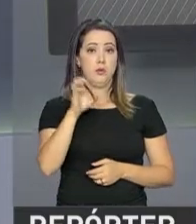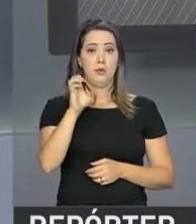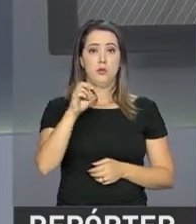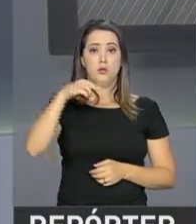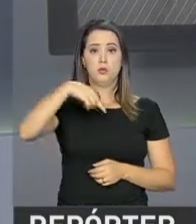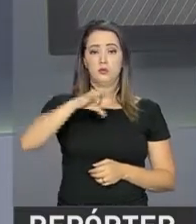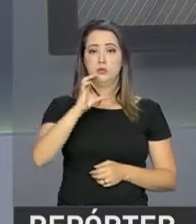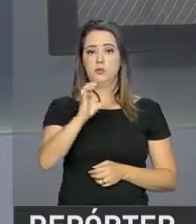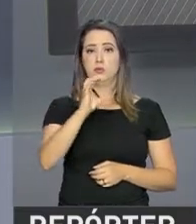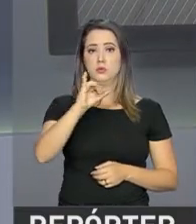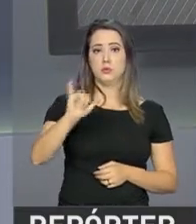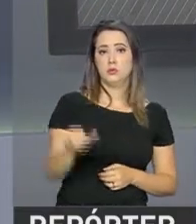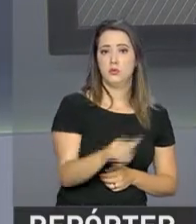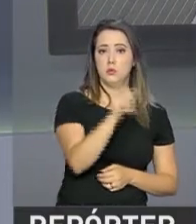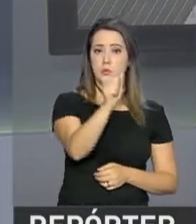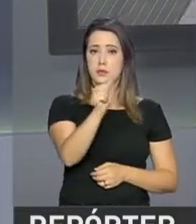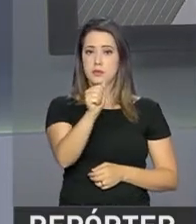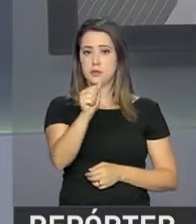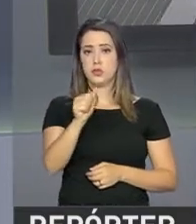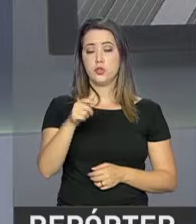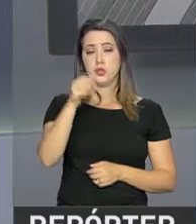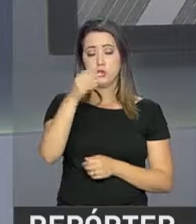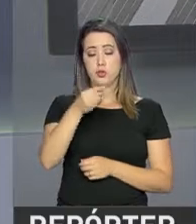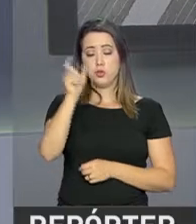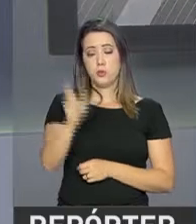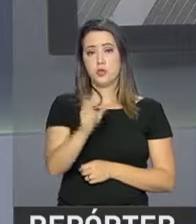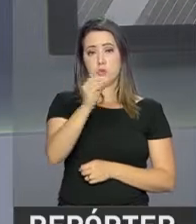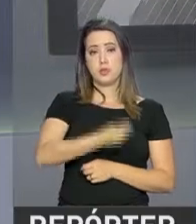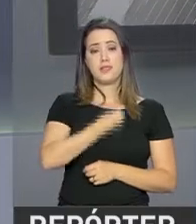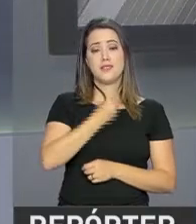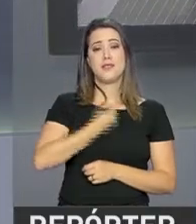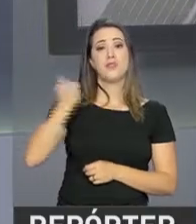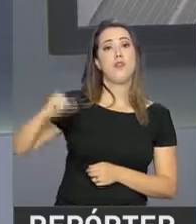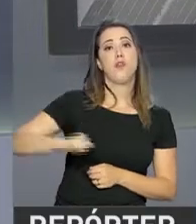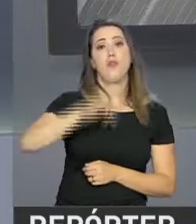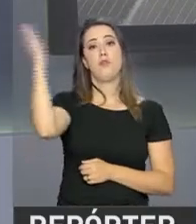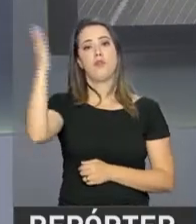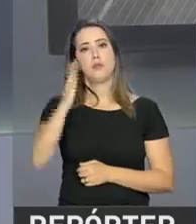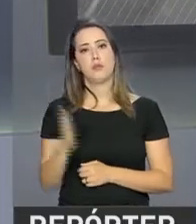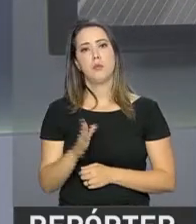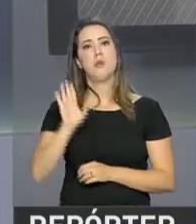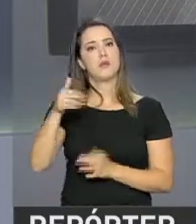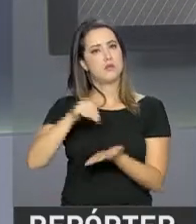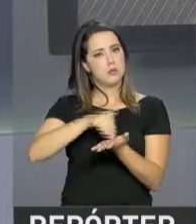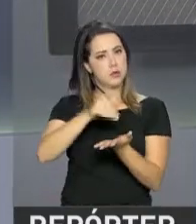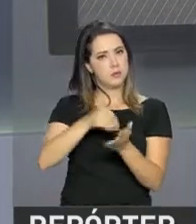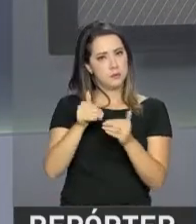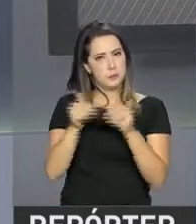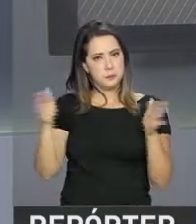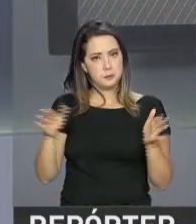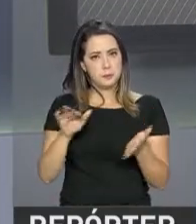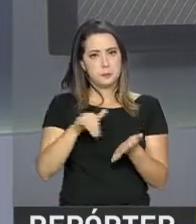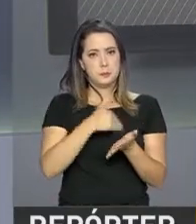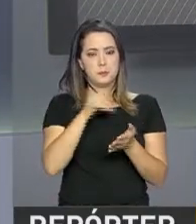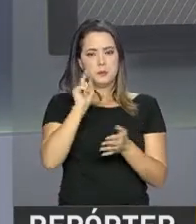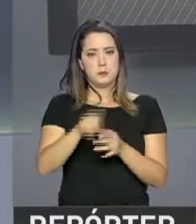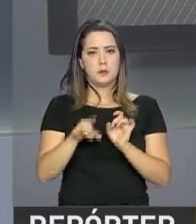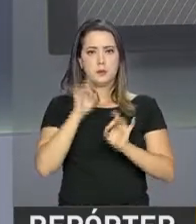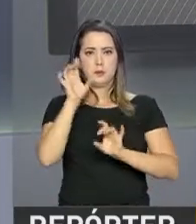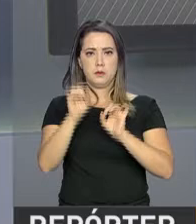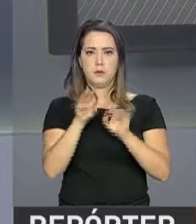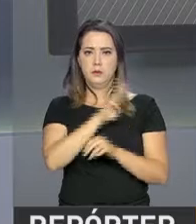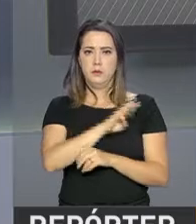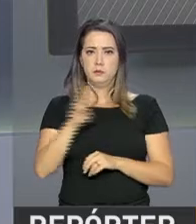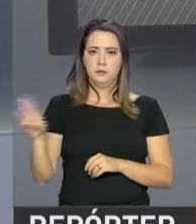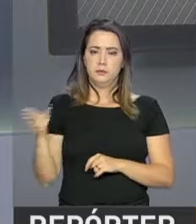Jovens e Adultos Residentes no Exterior, o Enseja Exterior 2018, está com as inscrições abertas. O processo é feito exclusivamente